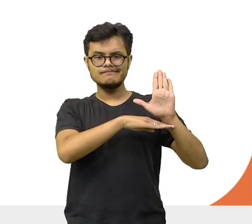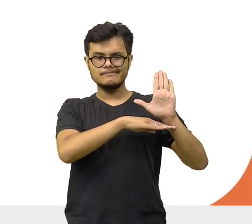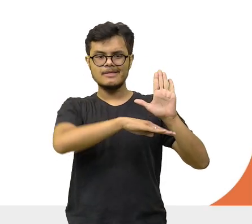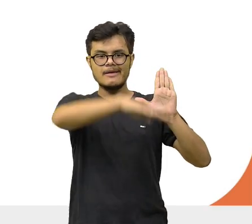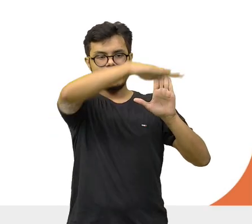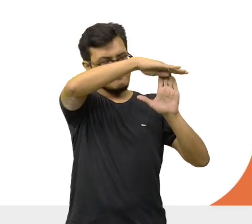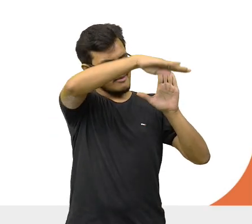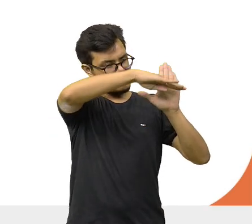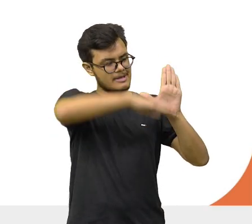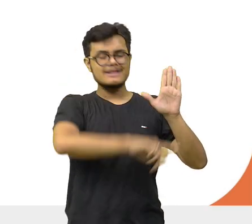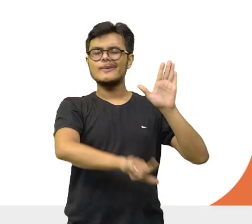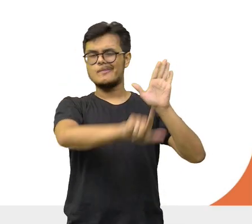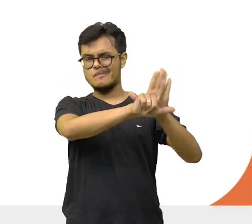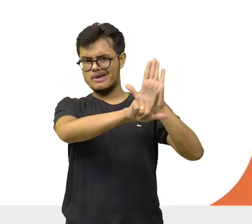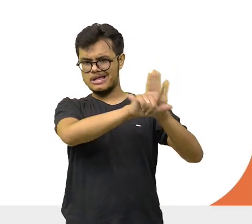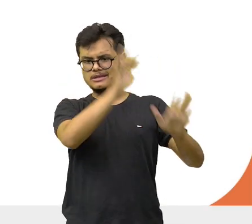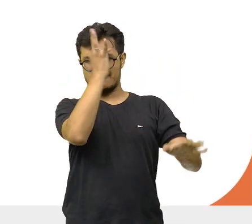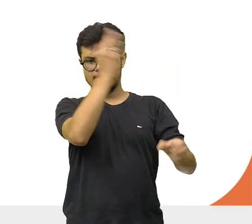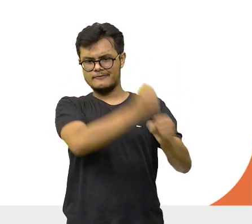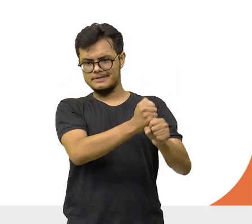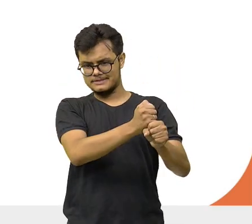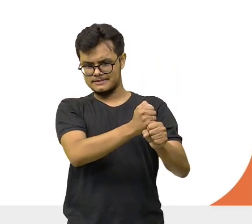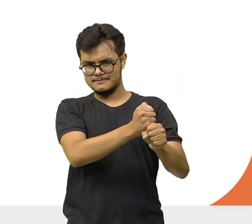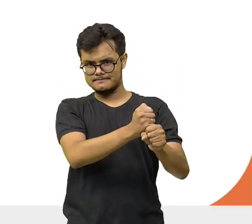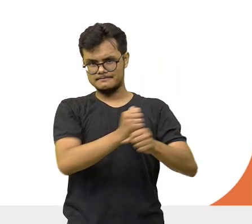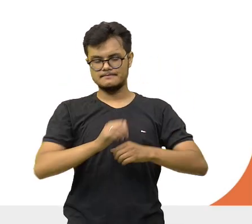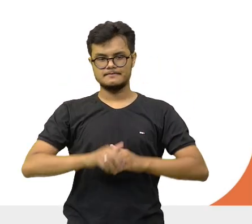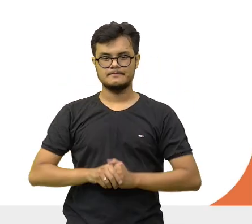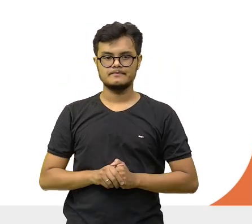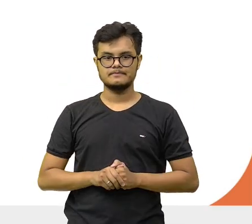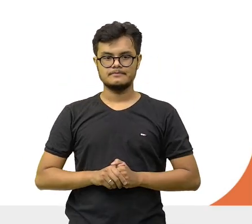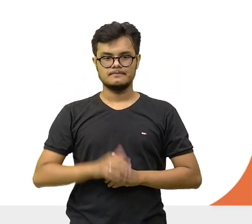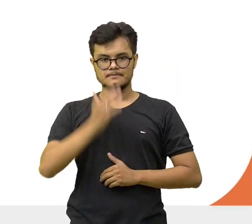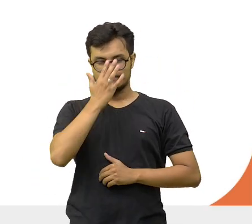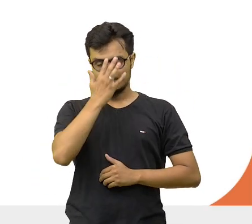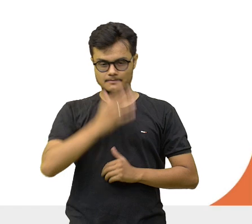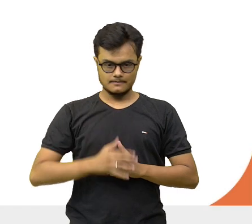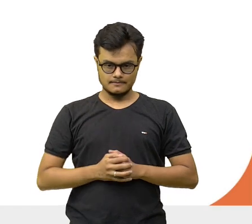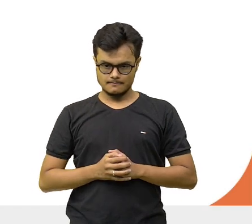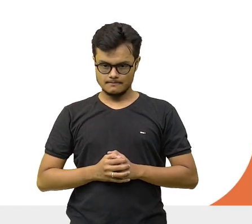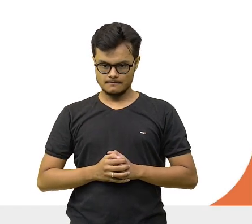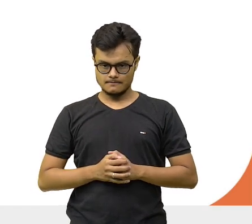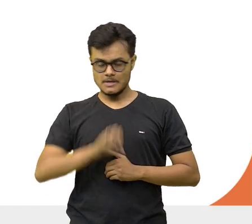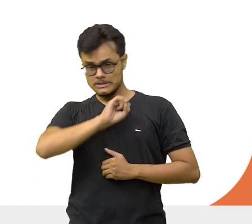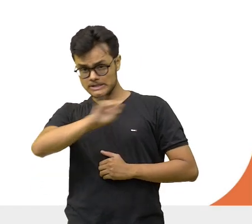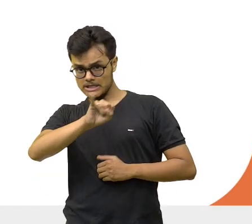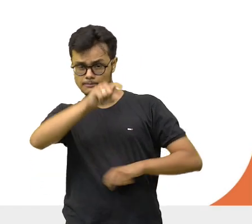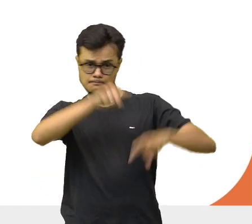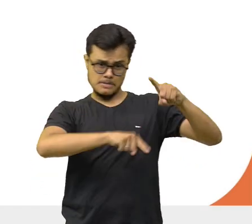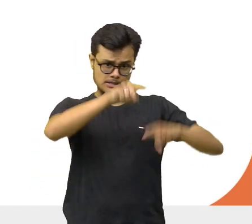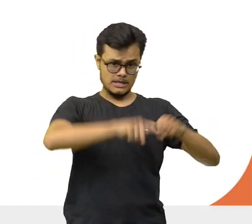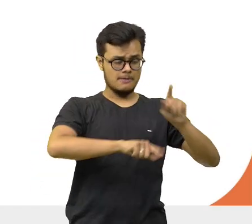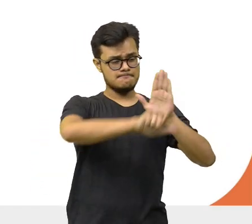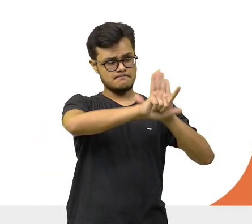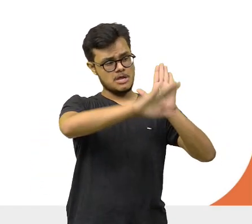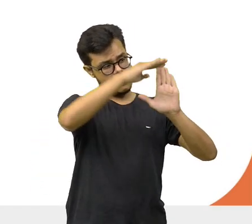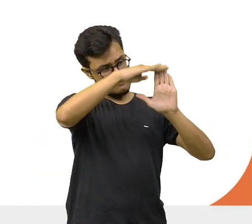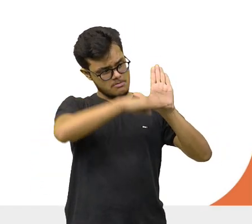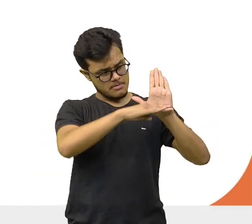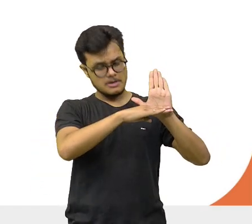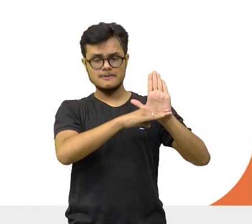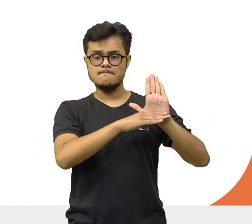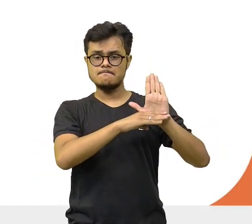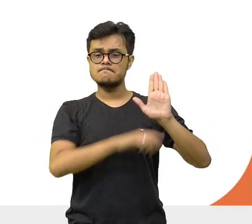que obedece à propriedade de doar ou receber elétrons. Então essa lista, se eu pegar os materiais dessa lista e começar a tritar,